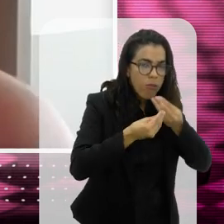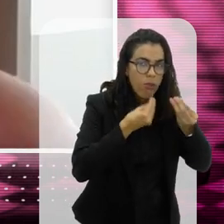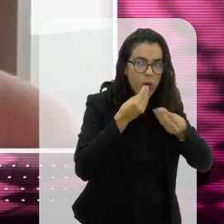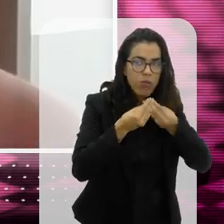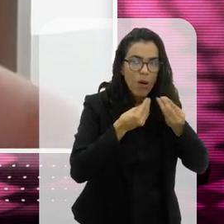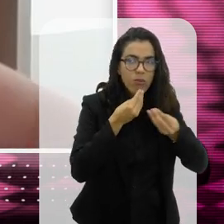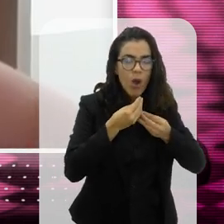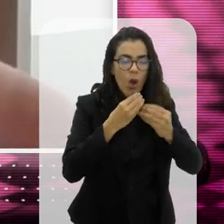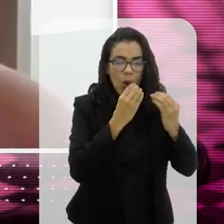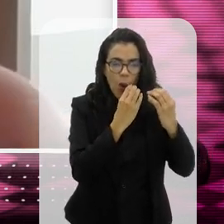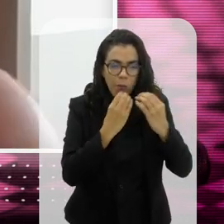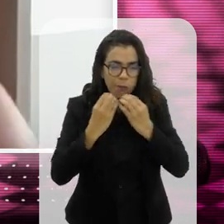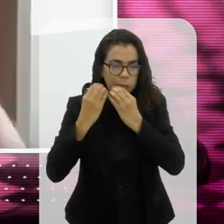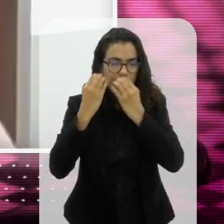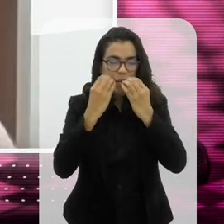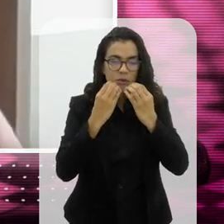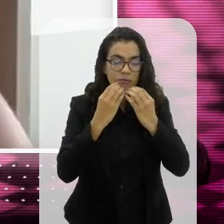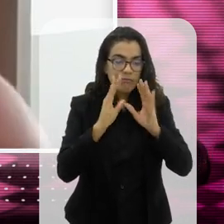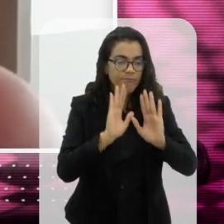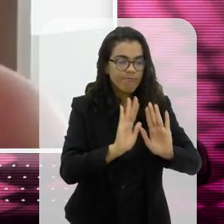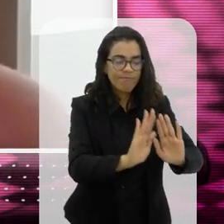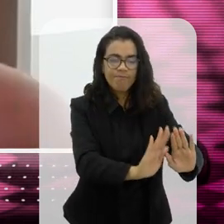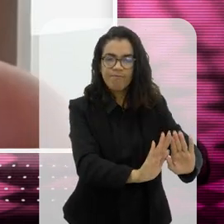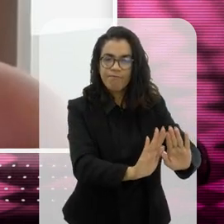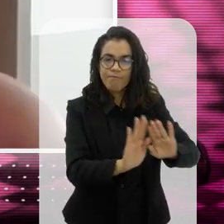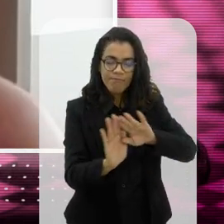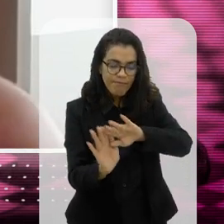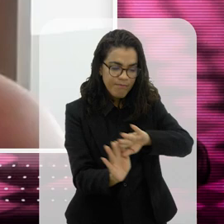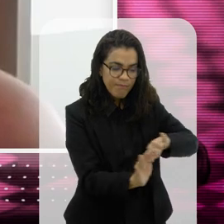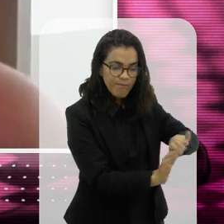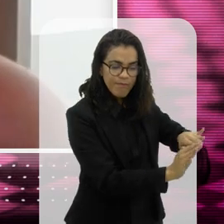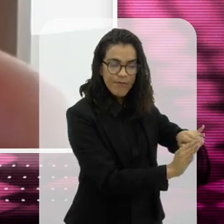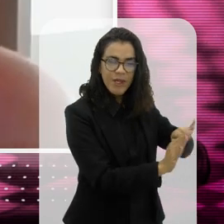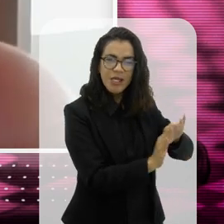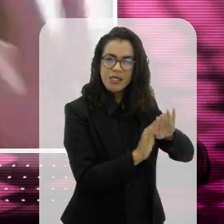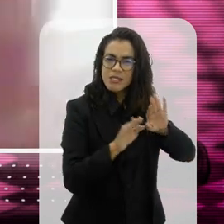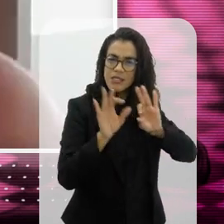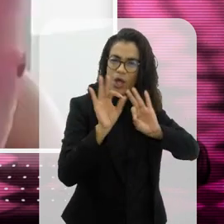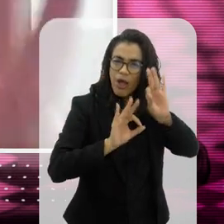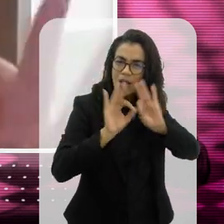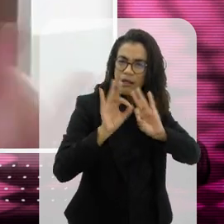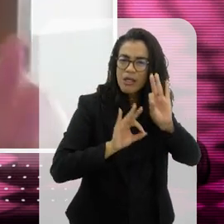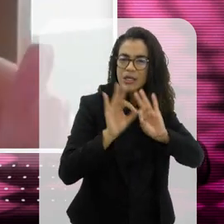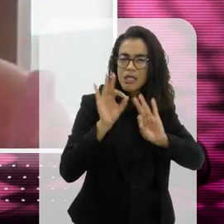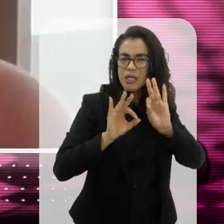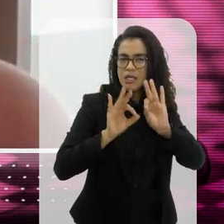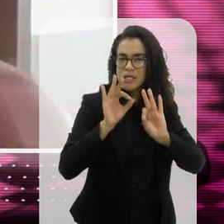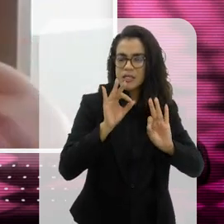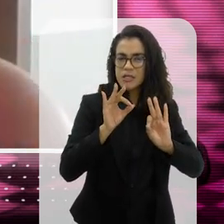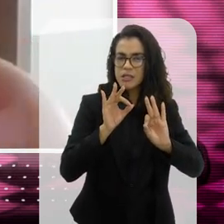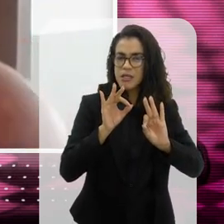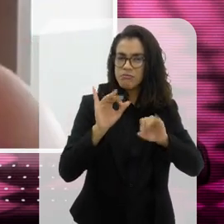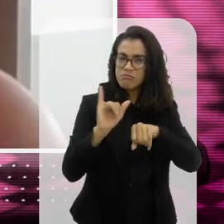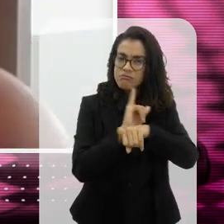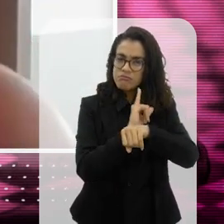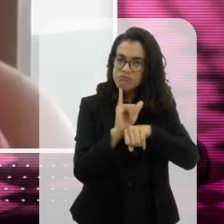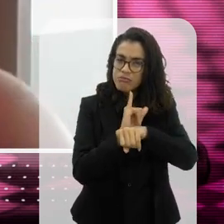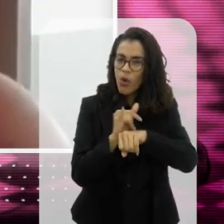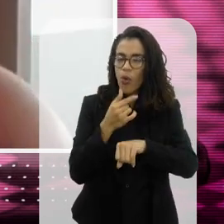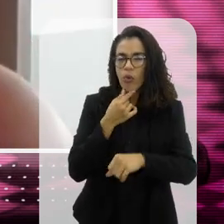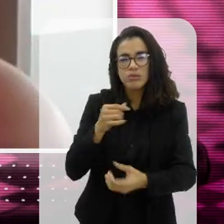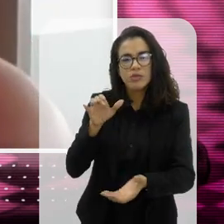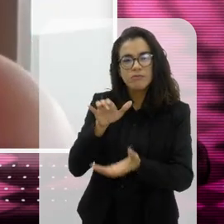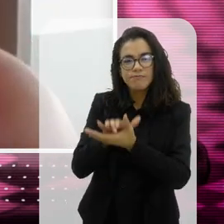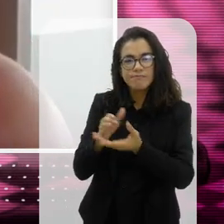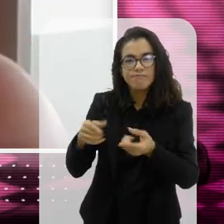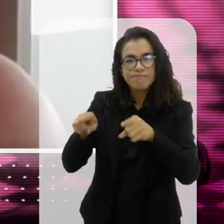brócolis cozido com milho refogado, sabe? Delega. Se programa de um jeito que, com